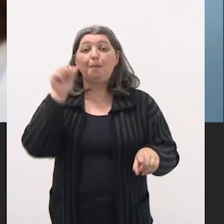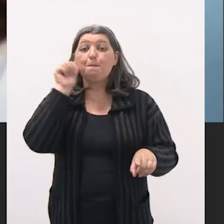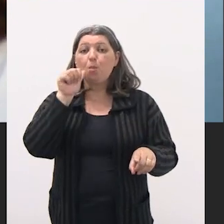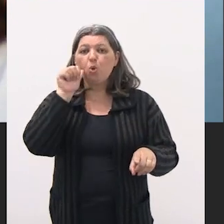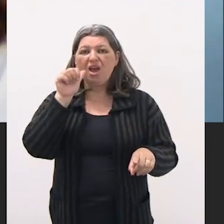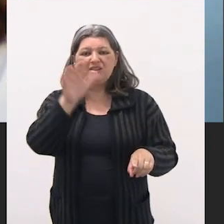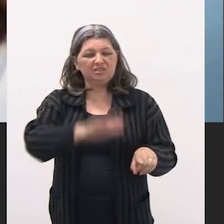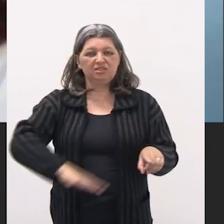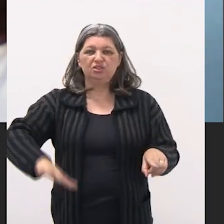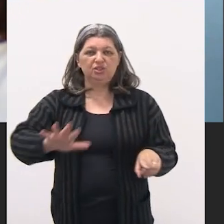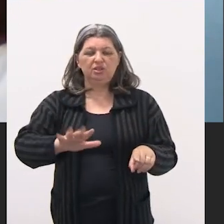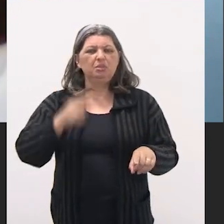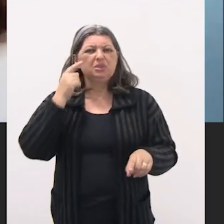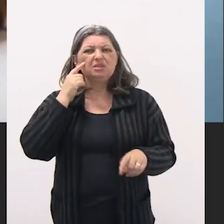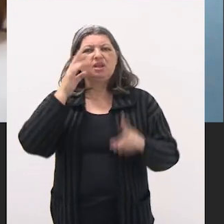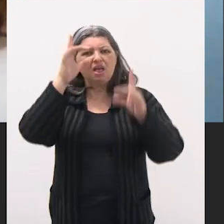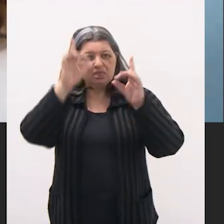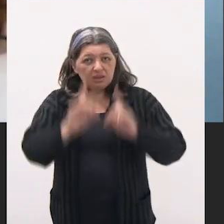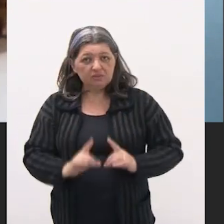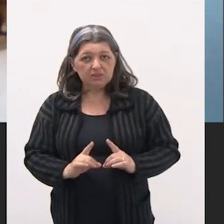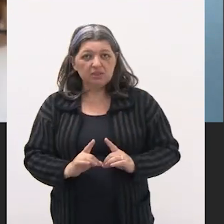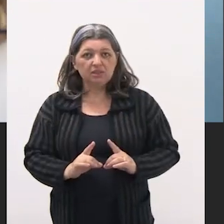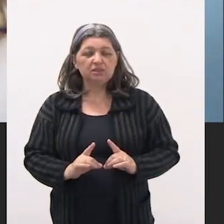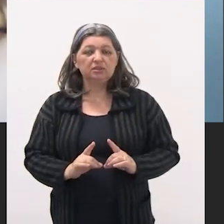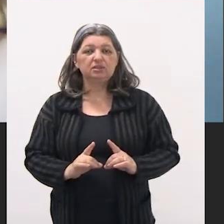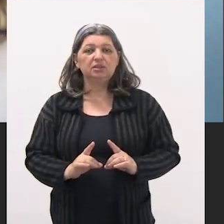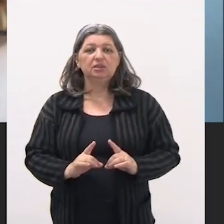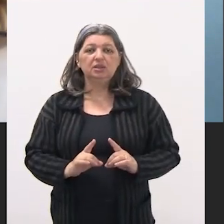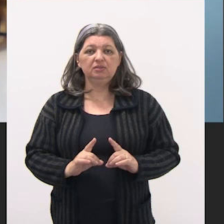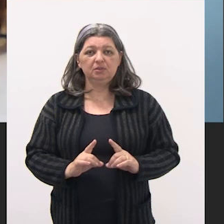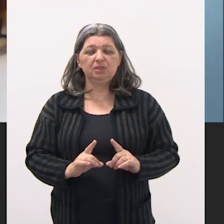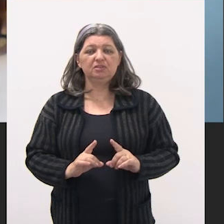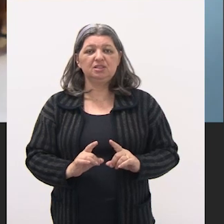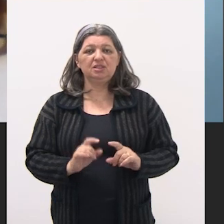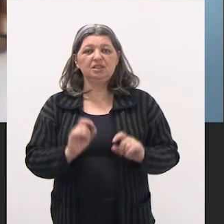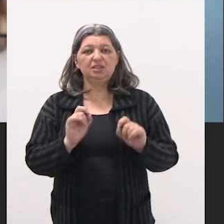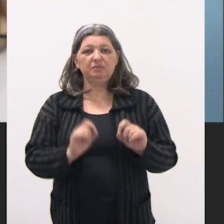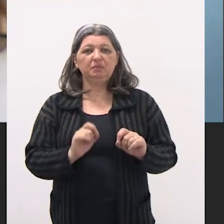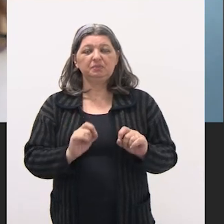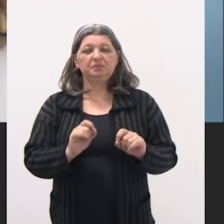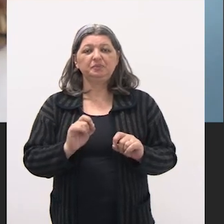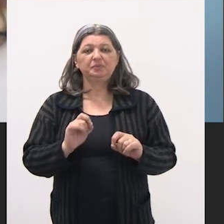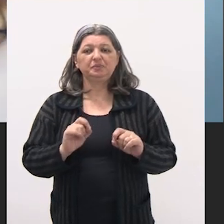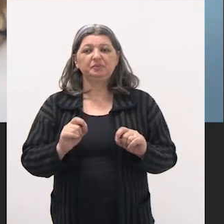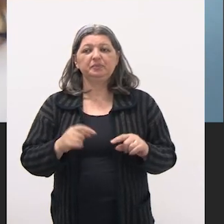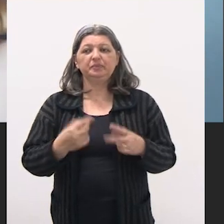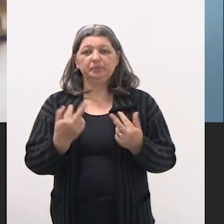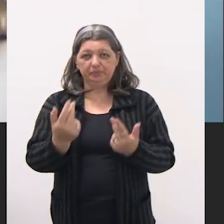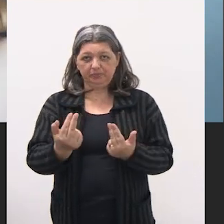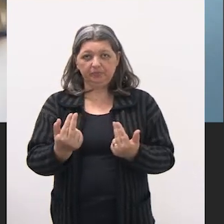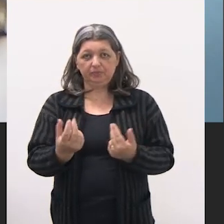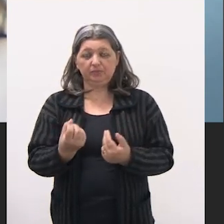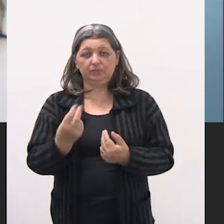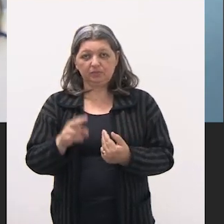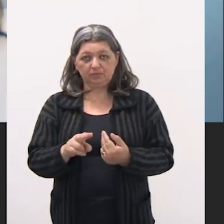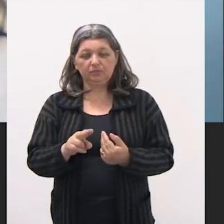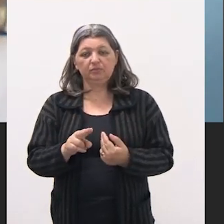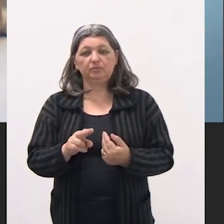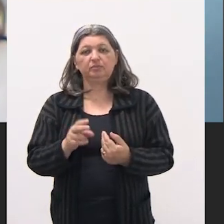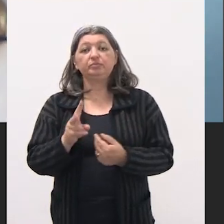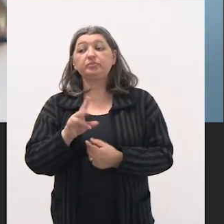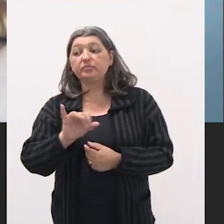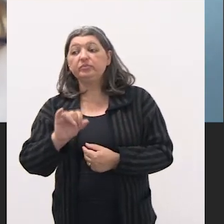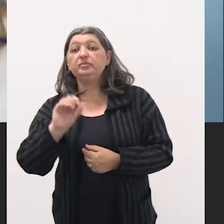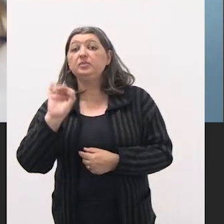a deficiência contra pessoas com deficiência é igual, ou ela vai ocorrer